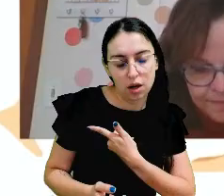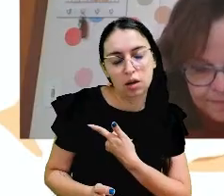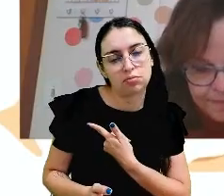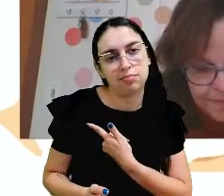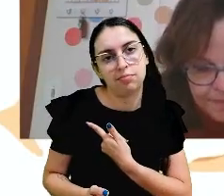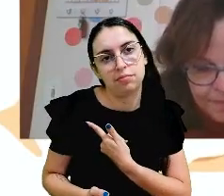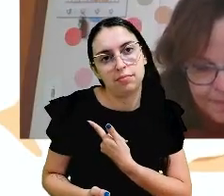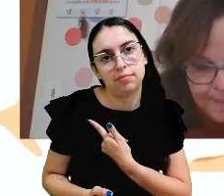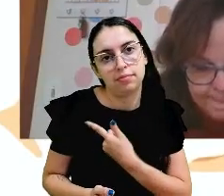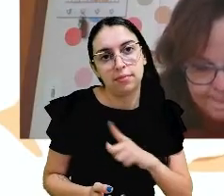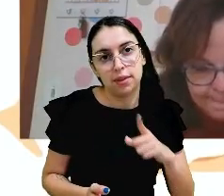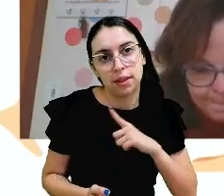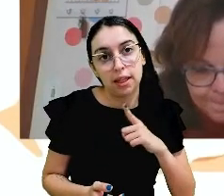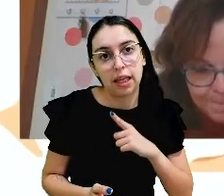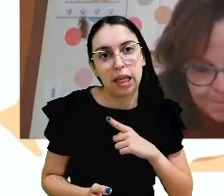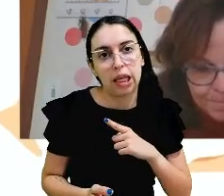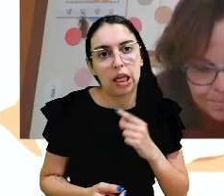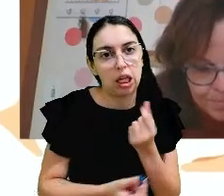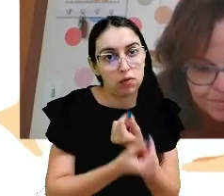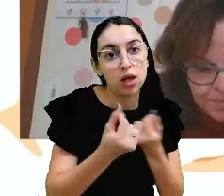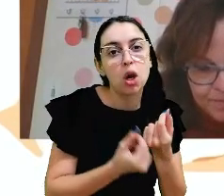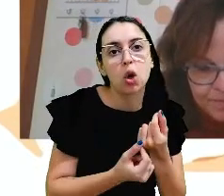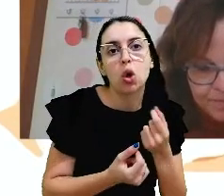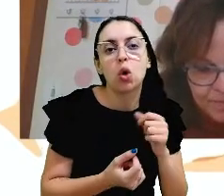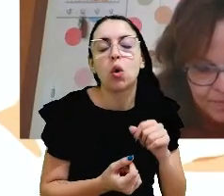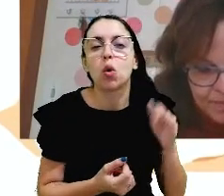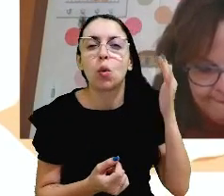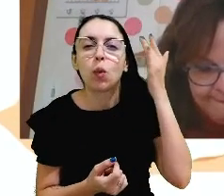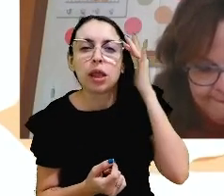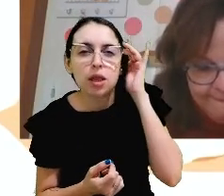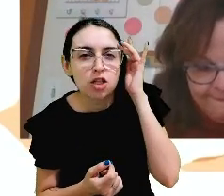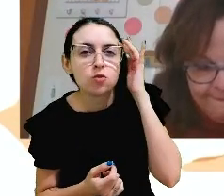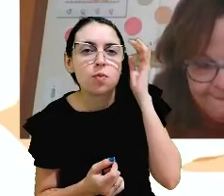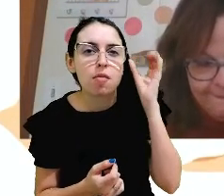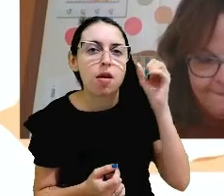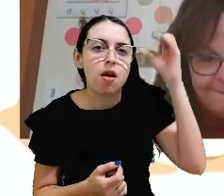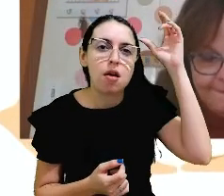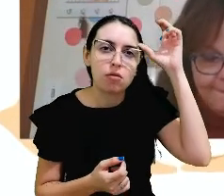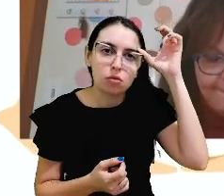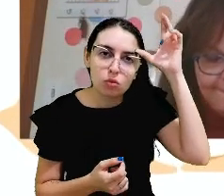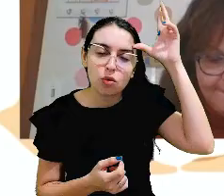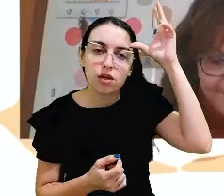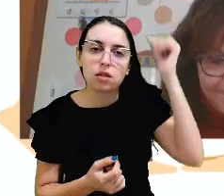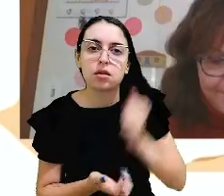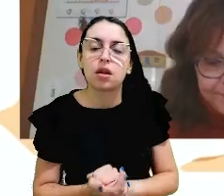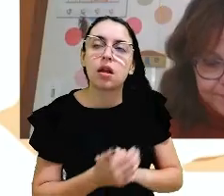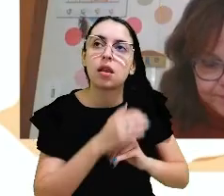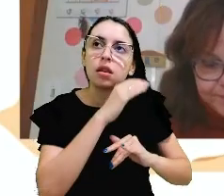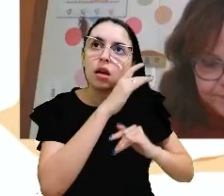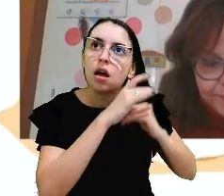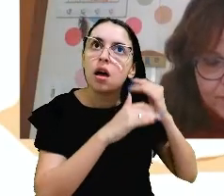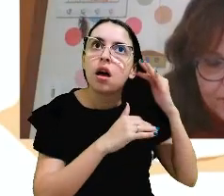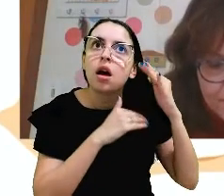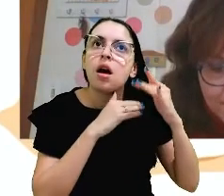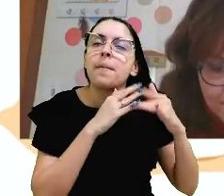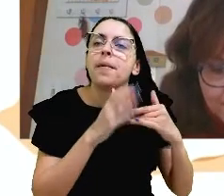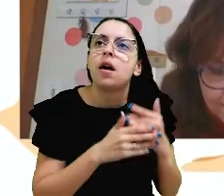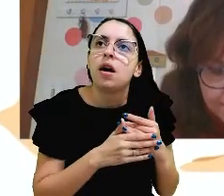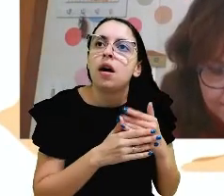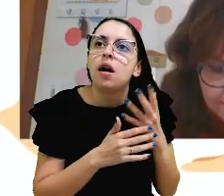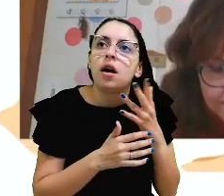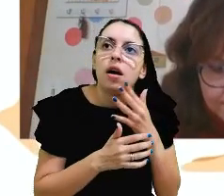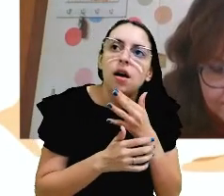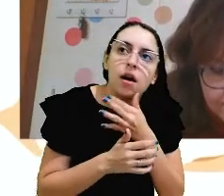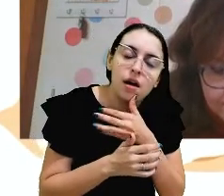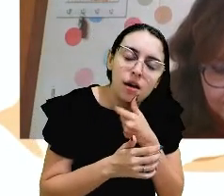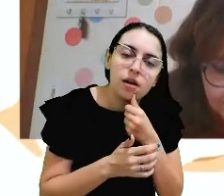temos uma situação aí favorecida, temos esclarecimento, a gente demora, às vezes, a se conscientizar de